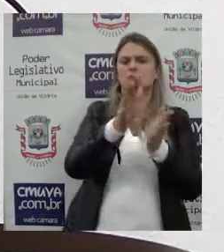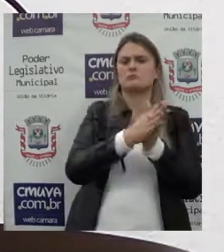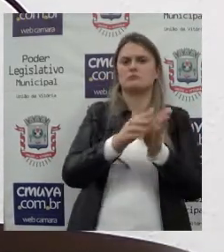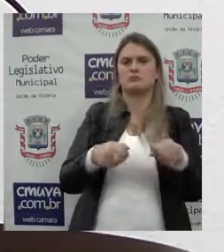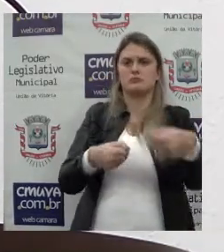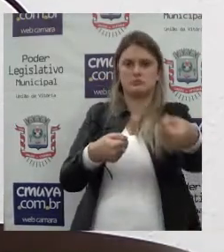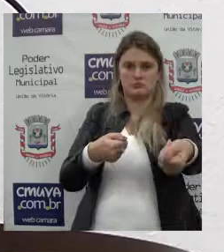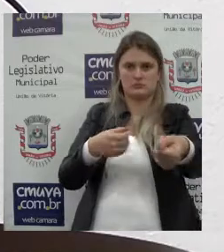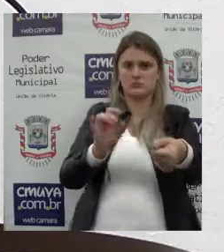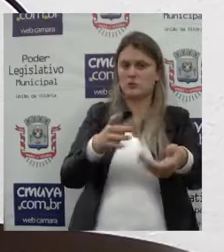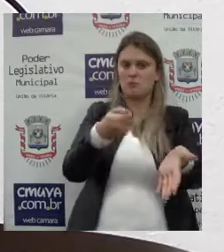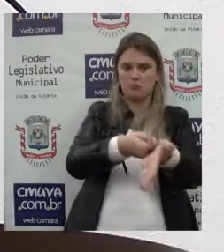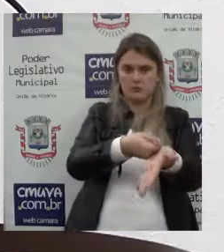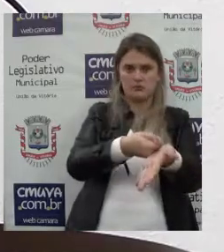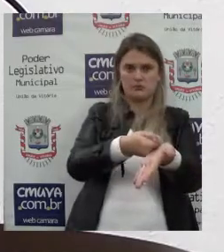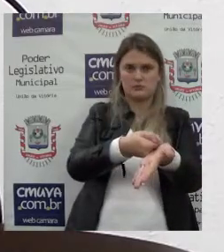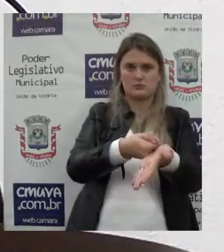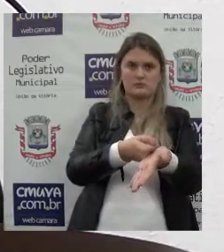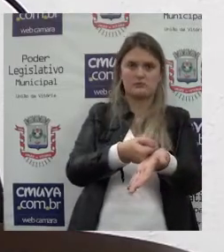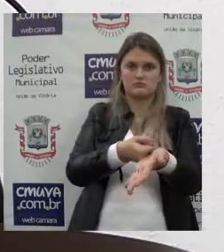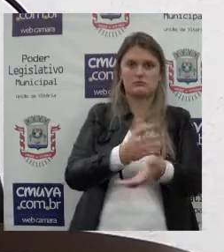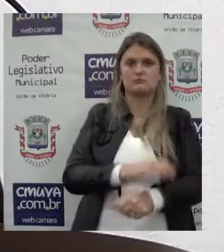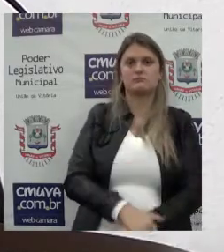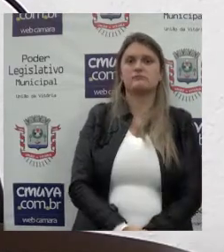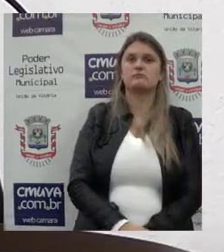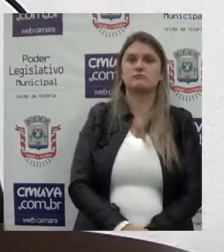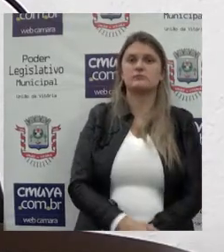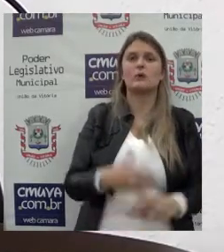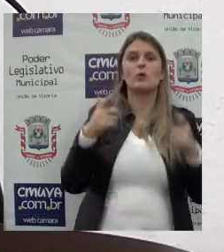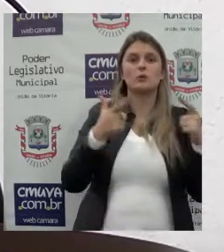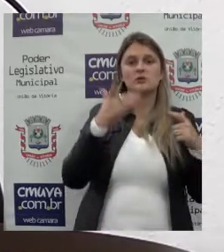educado, ele só dá a multa, entrega e pronto, pague.